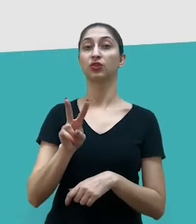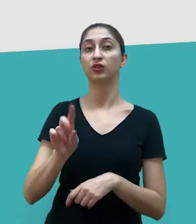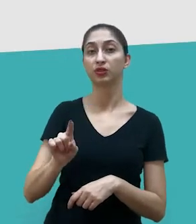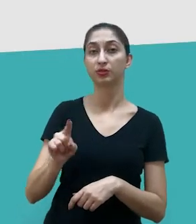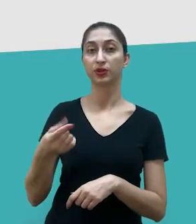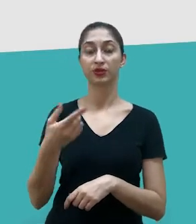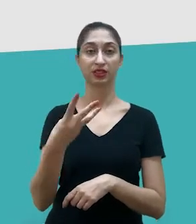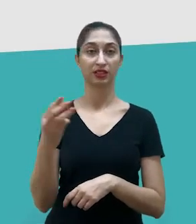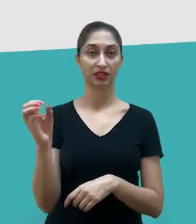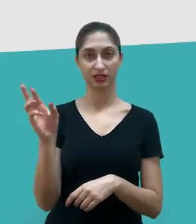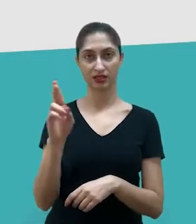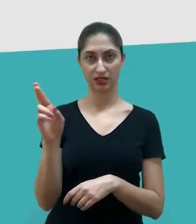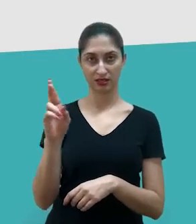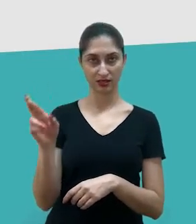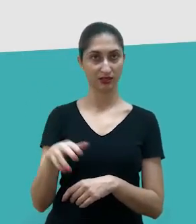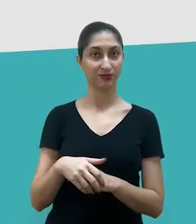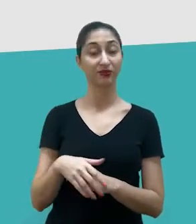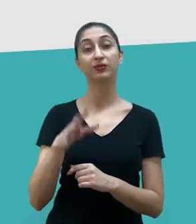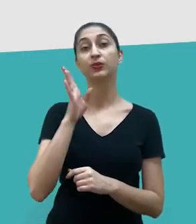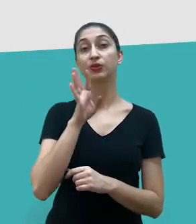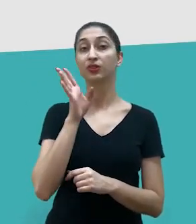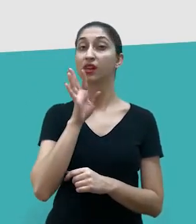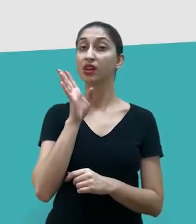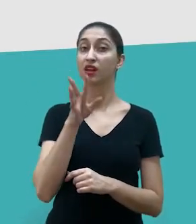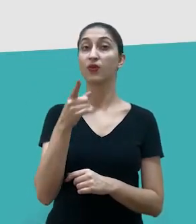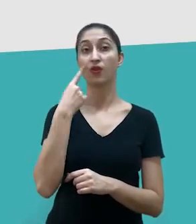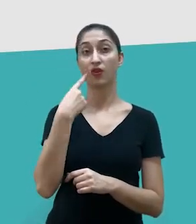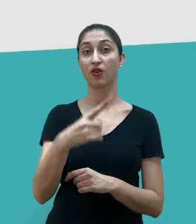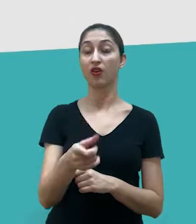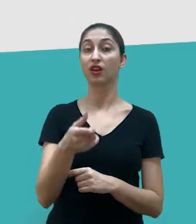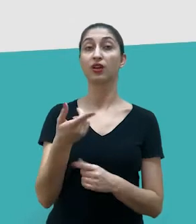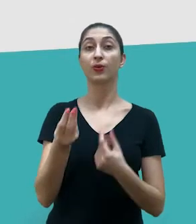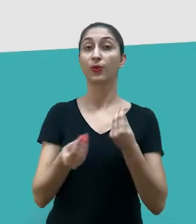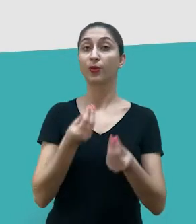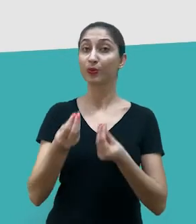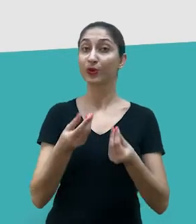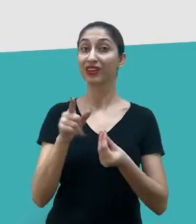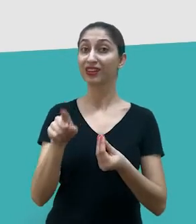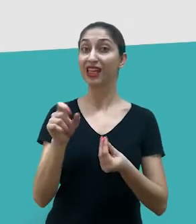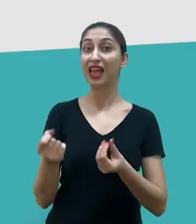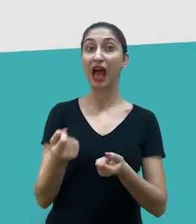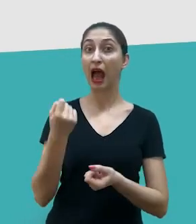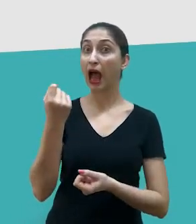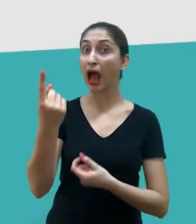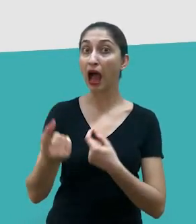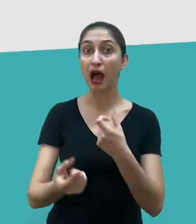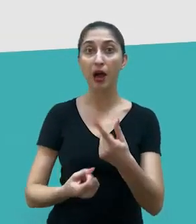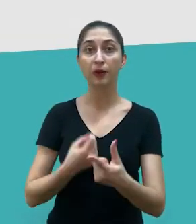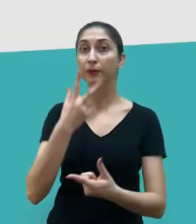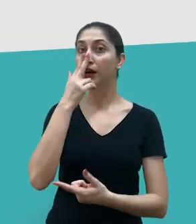R$ 2.300. Então, é muito legal. Olha o tanto de economia, olha que objeto raro, é quase um objeto de